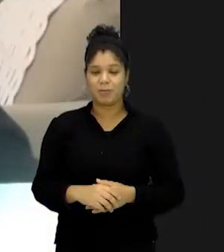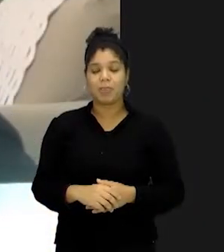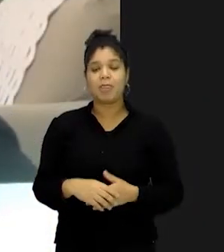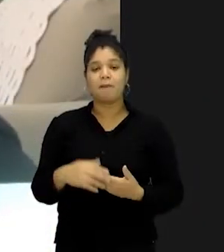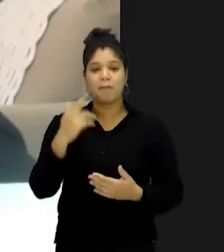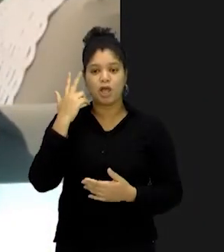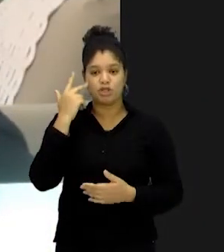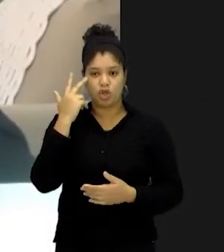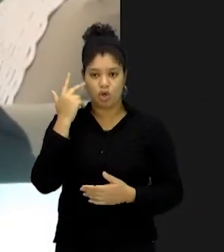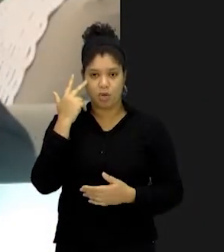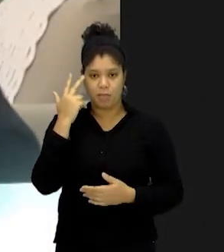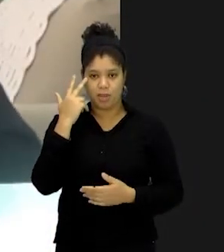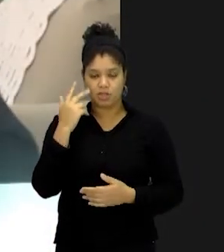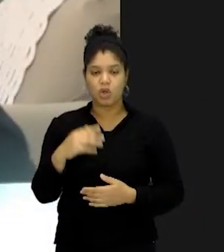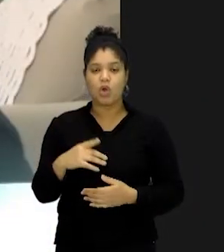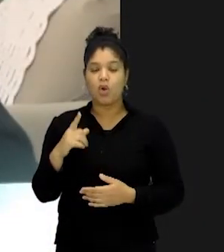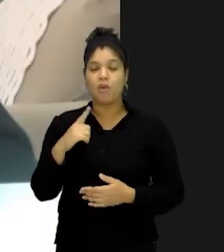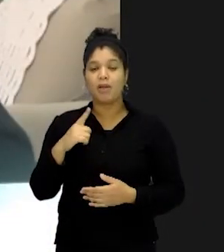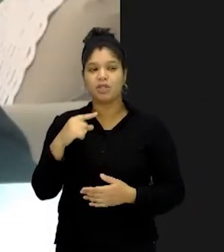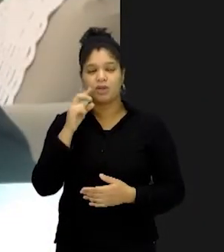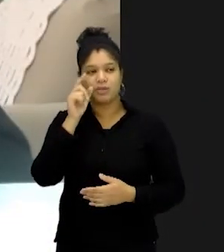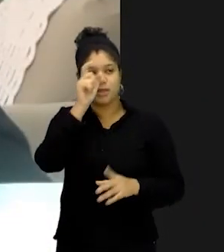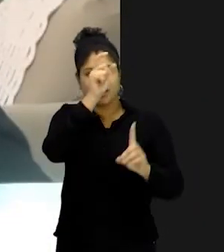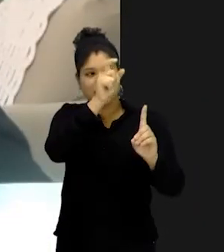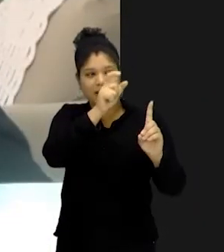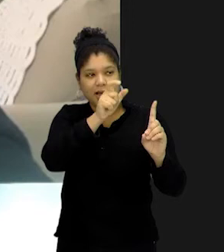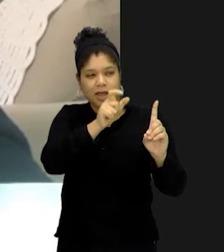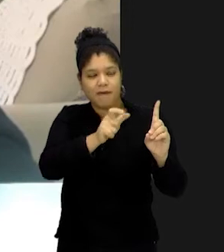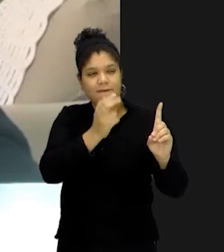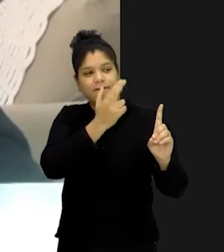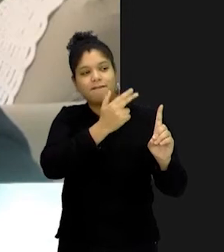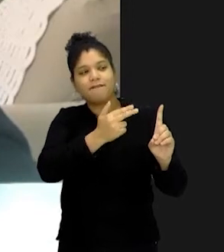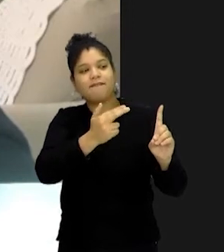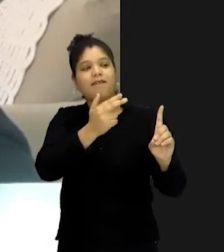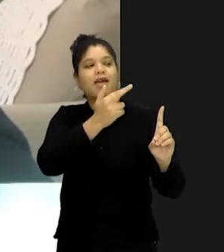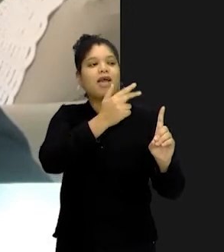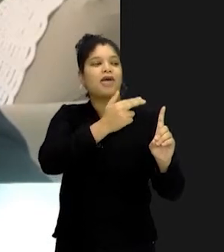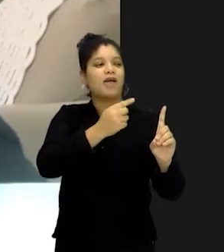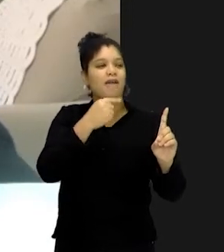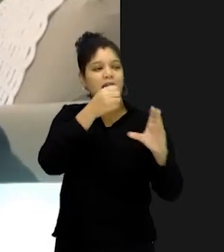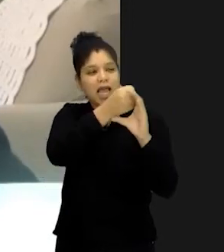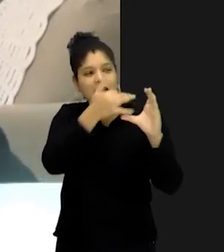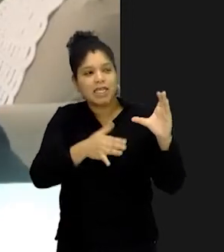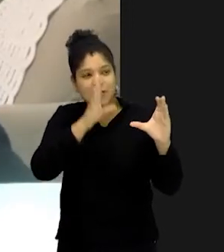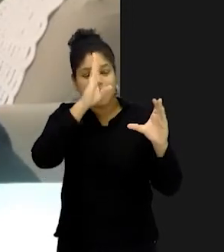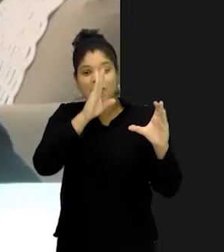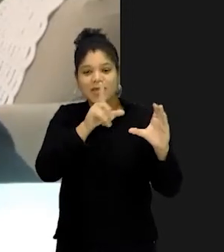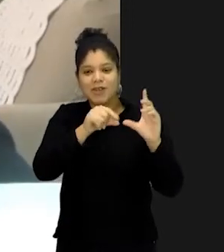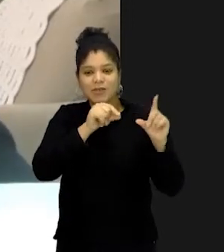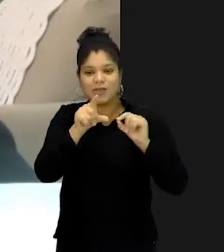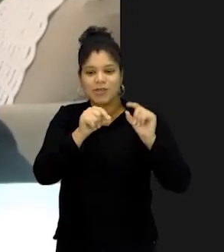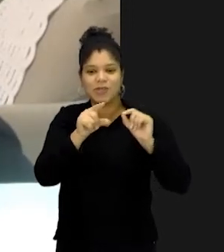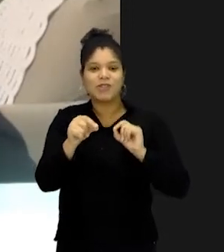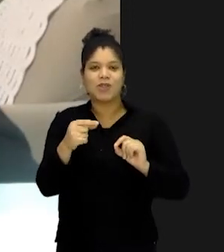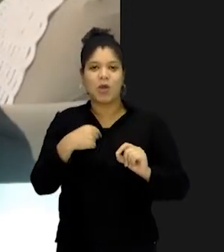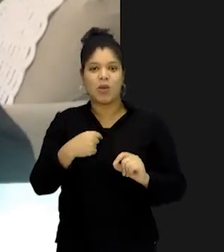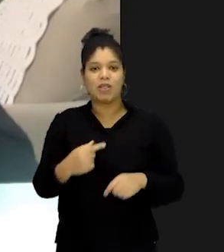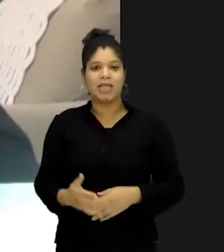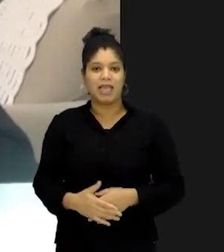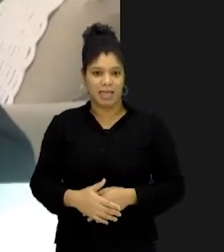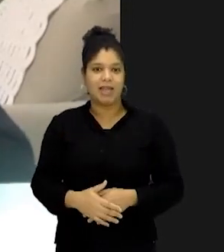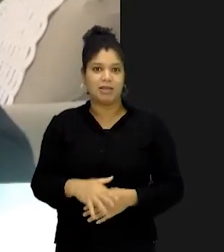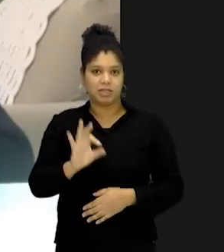Geralmente a caricatura a gente observa o que é de mais característico, tá? Para ser sério, assim, a